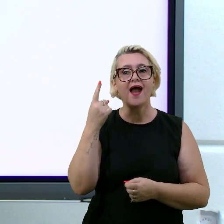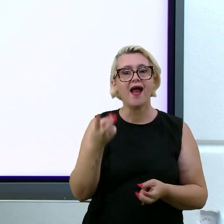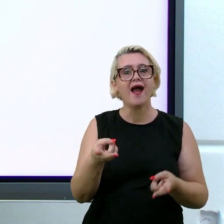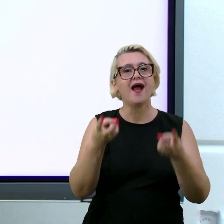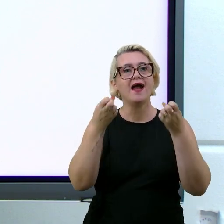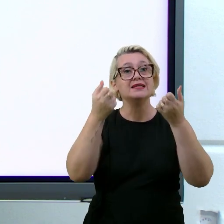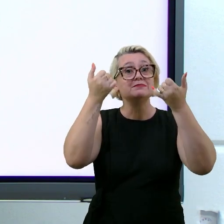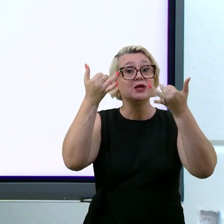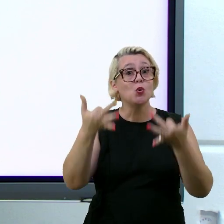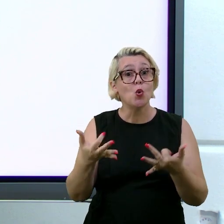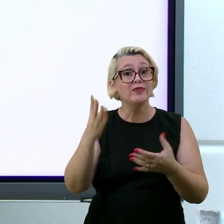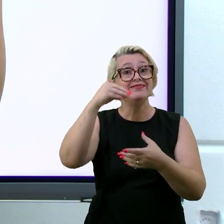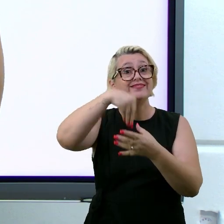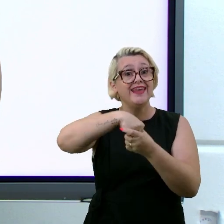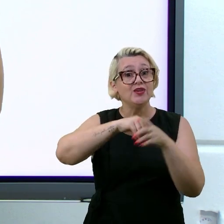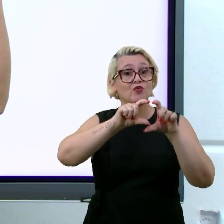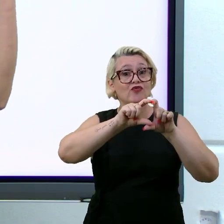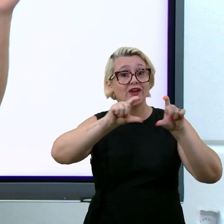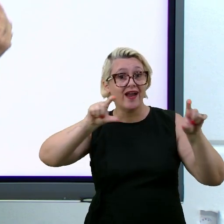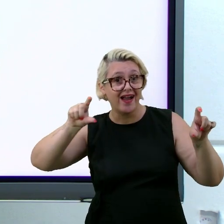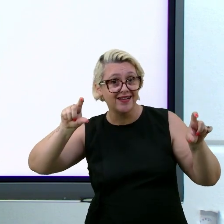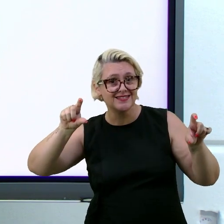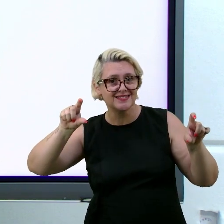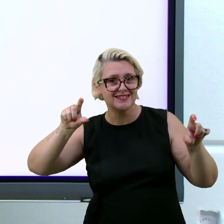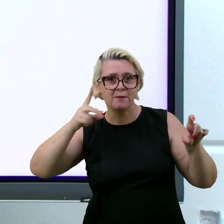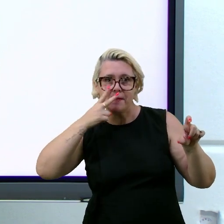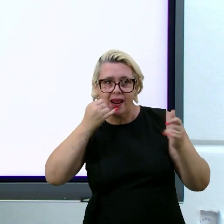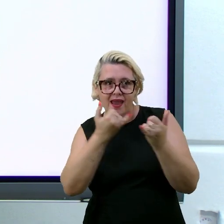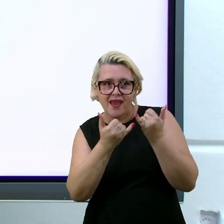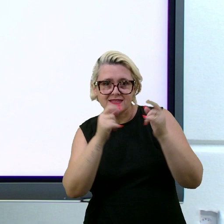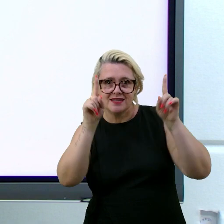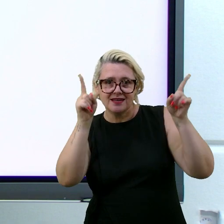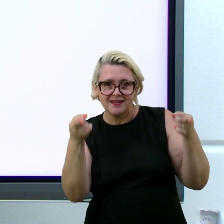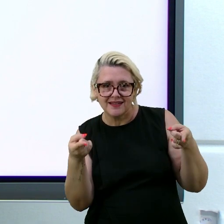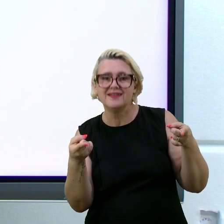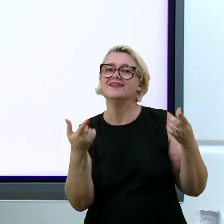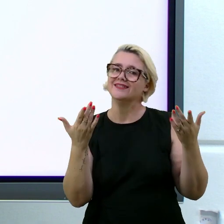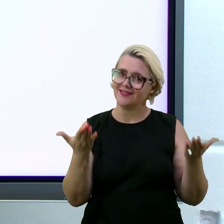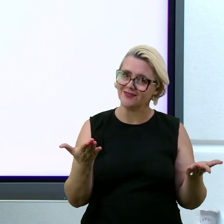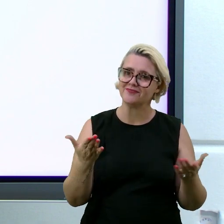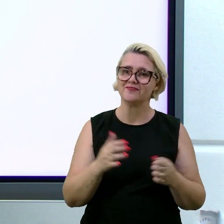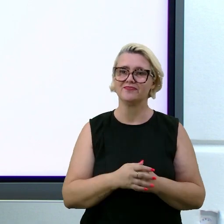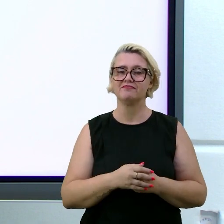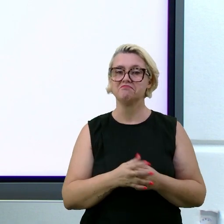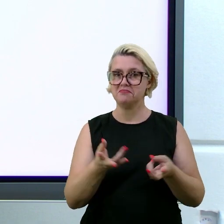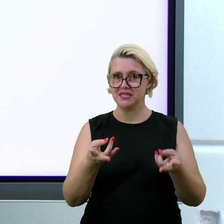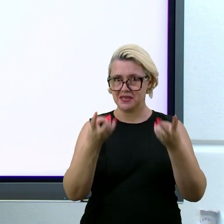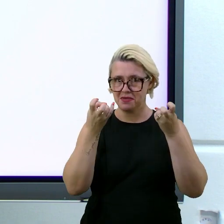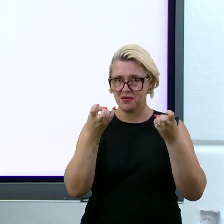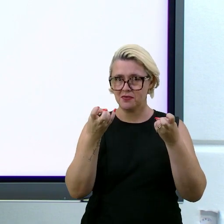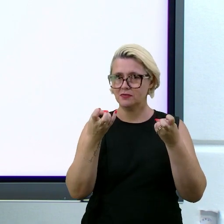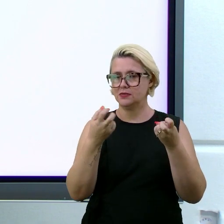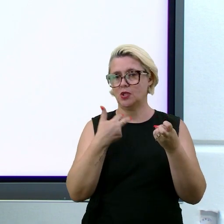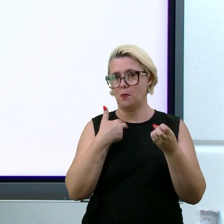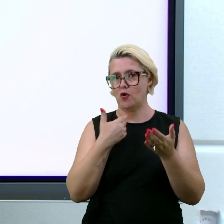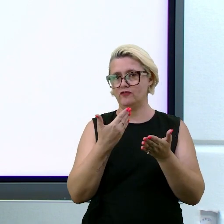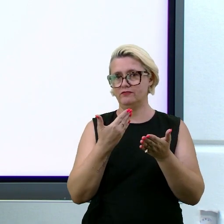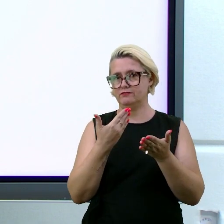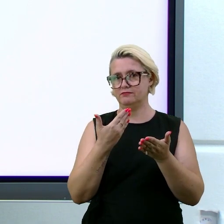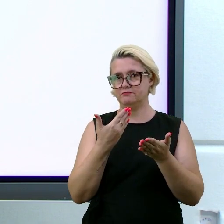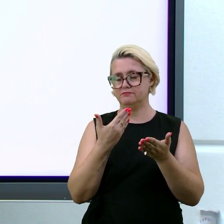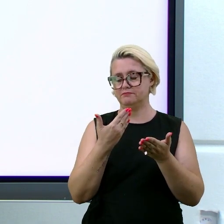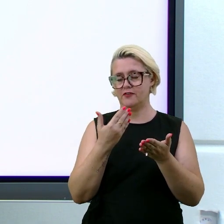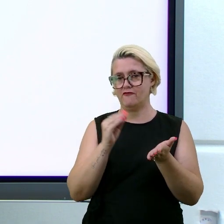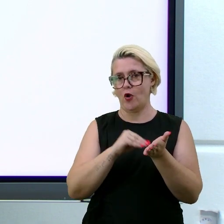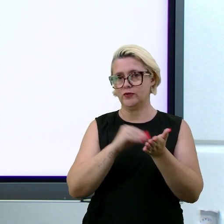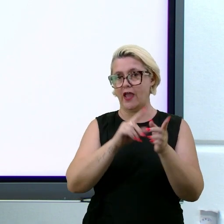percebi, a explicação está ali, ó, como se tivesse parênteses, não é? Então, perceba isso e não deixe faltar as vírgulas que